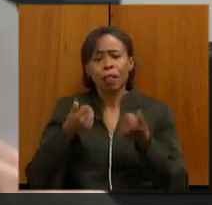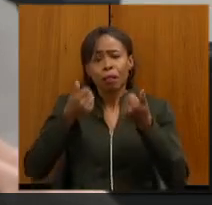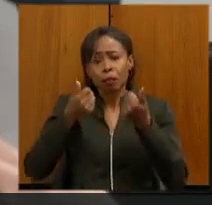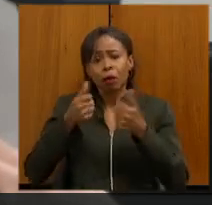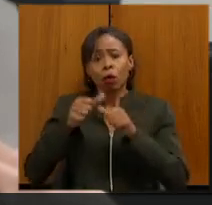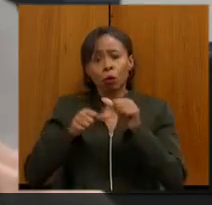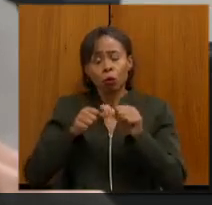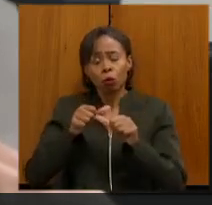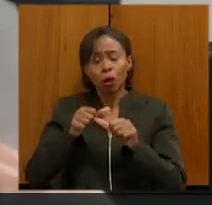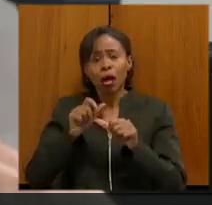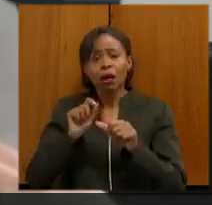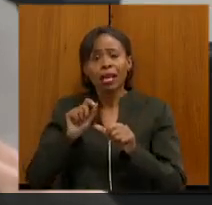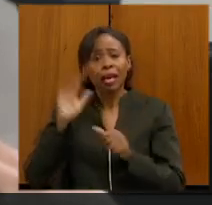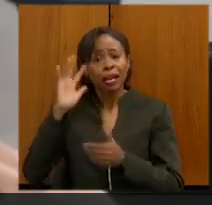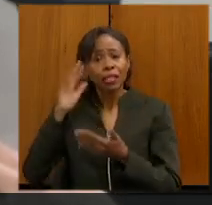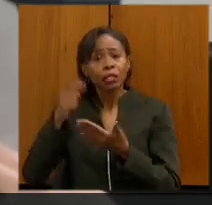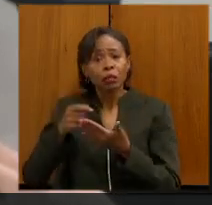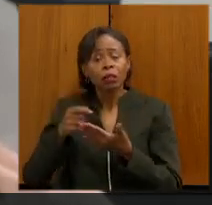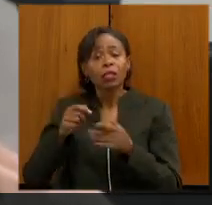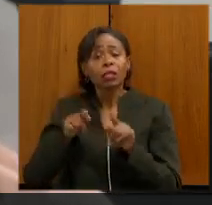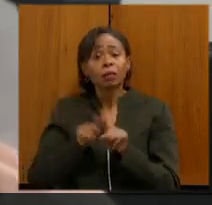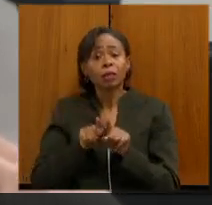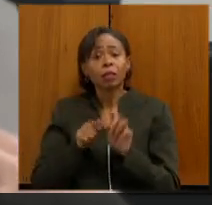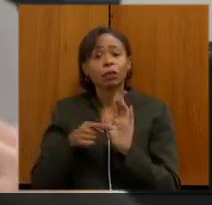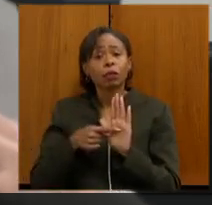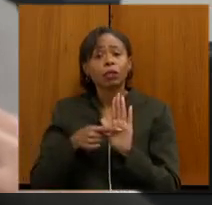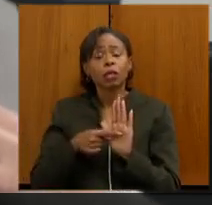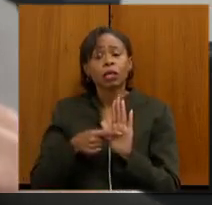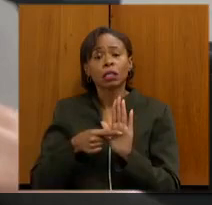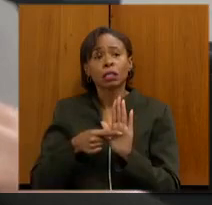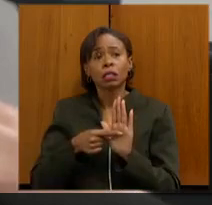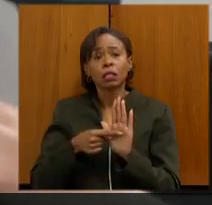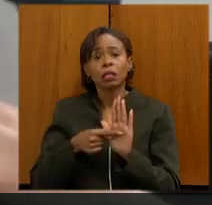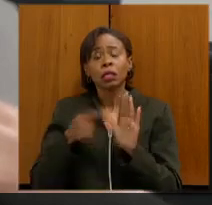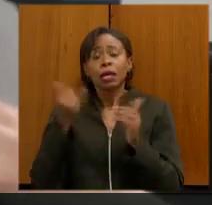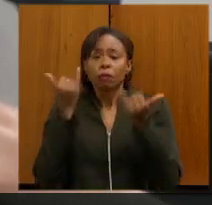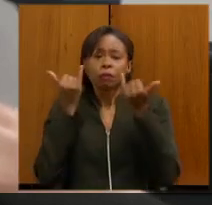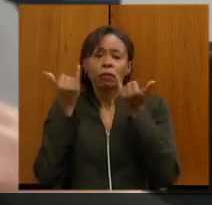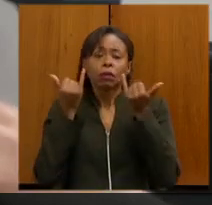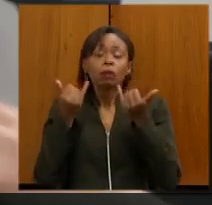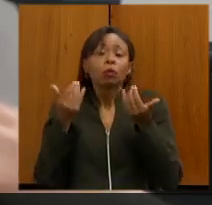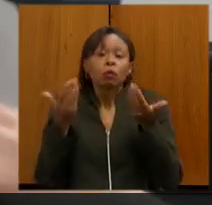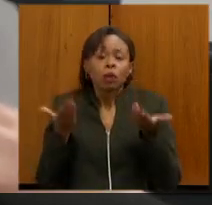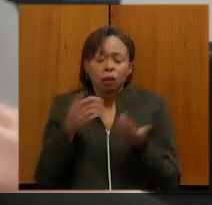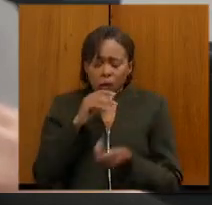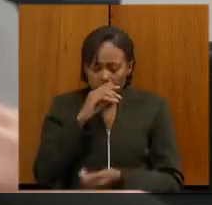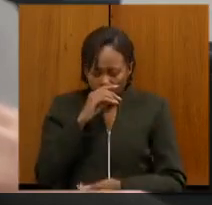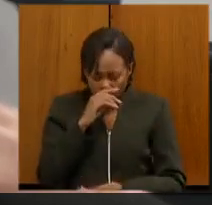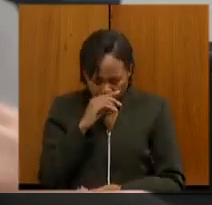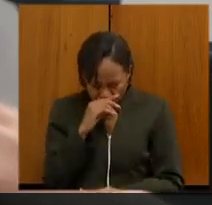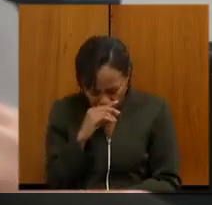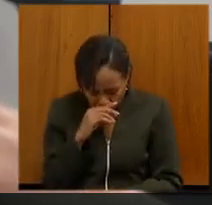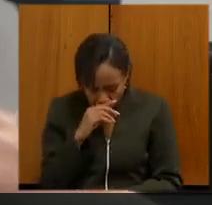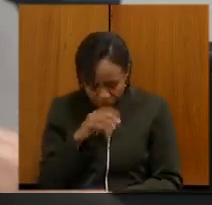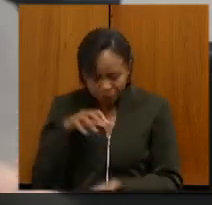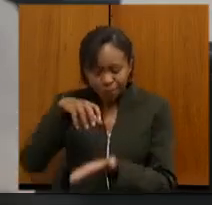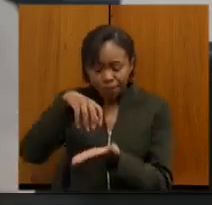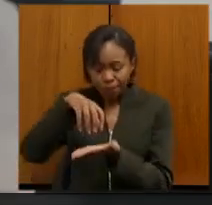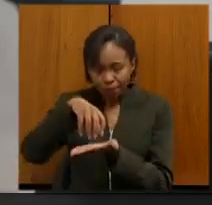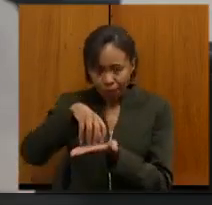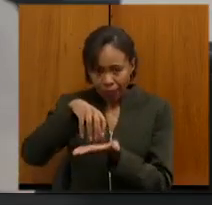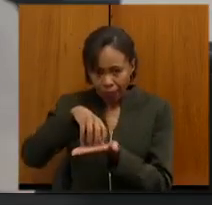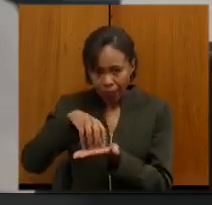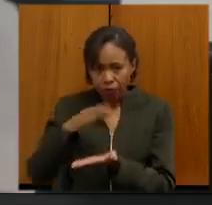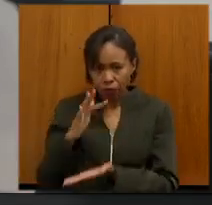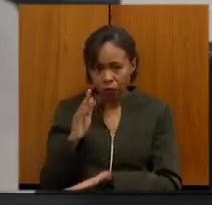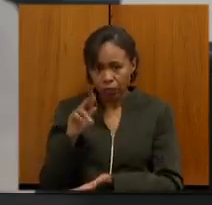usar indicadores para escola indicadores vocês estão utilizando a Fundação João Pinheiro utiliza nessas